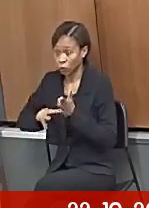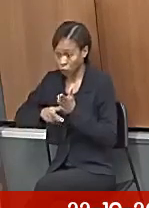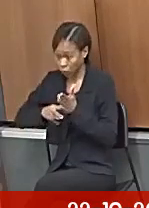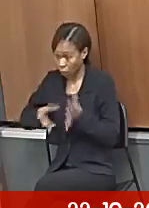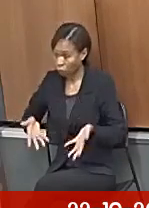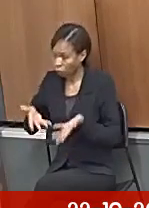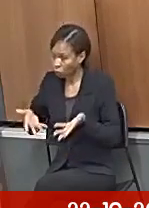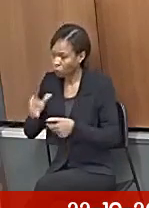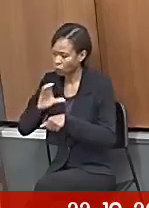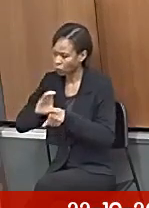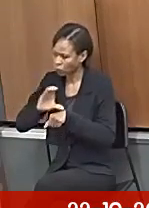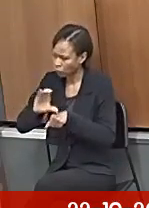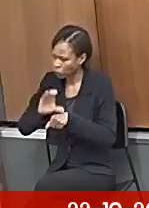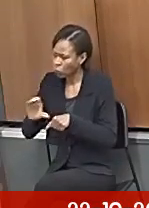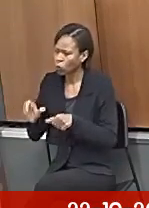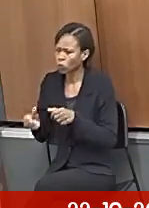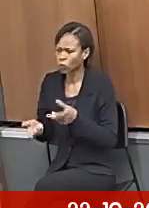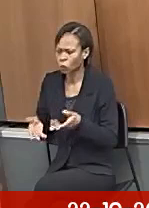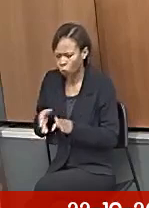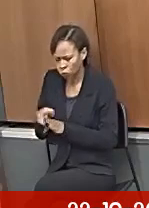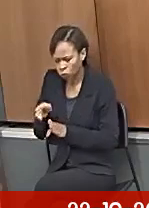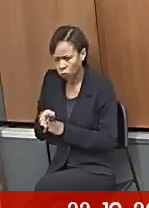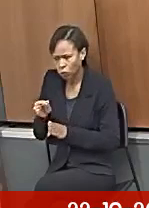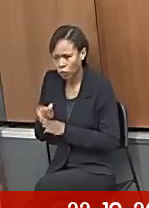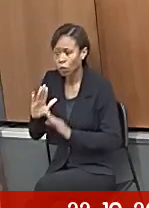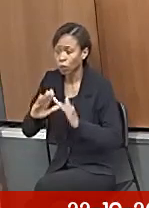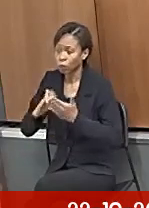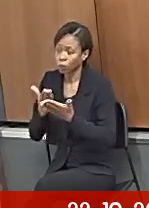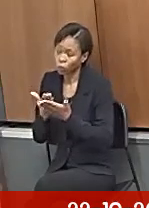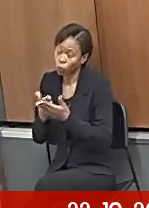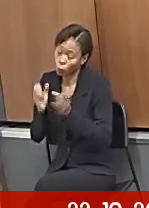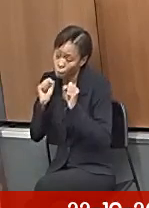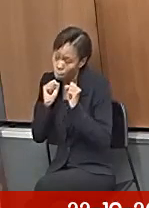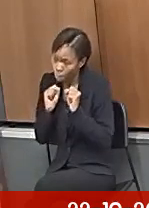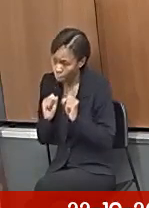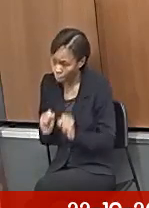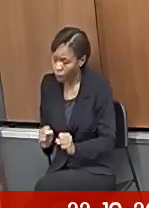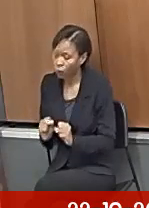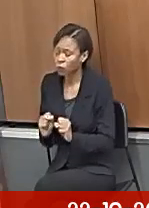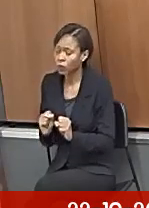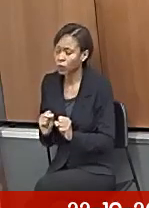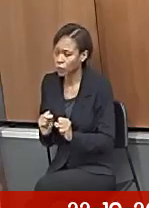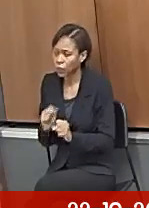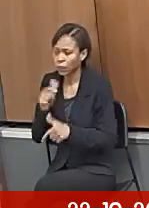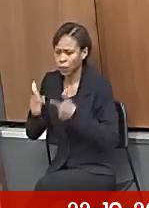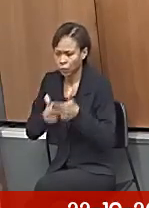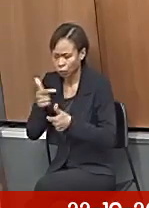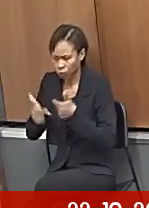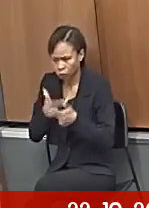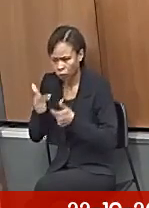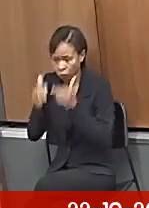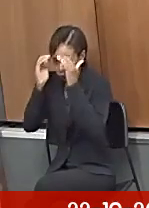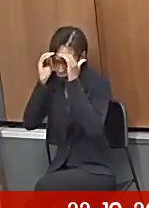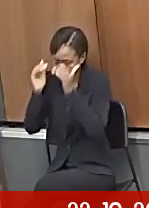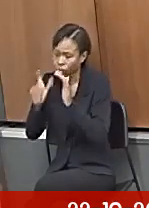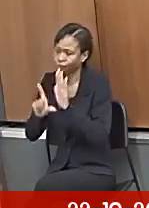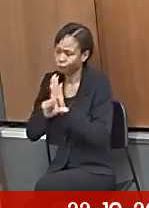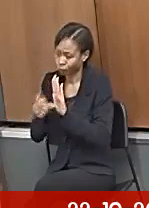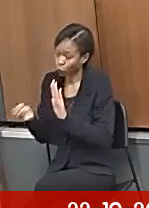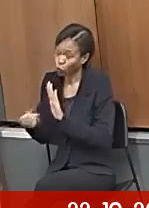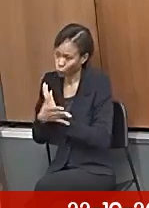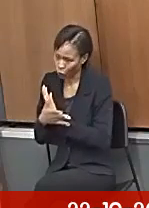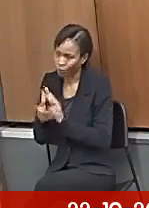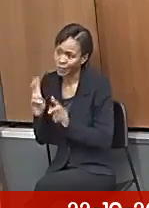promove cursos, promove orientação para que as escolas tenham condição também de trabalhar em cima das legislações novas, que a cada